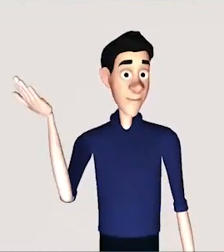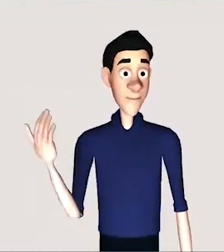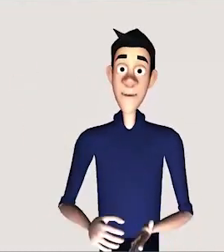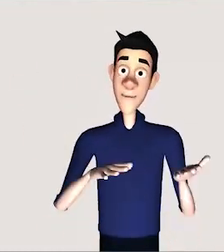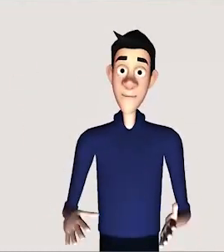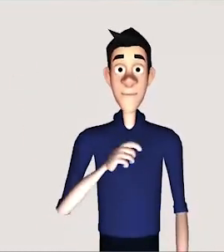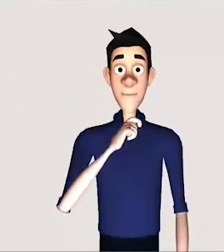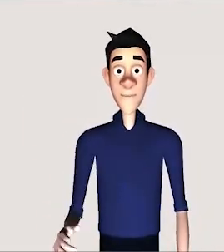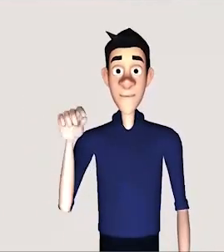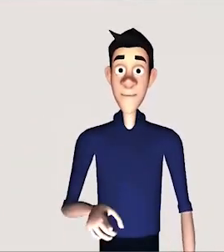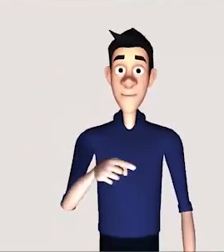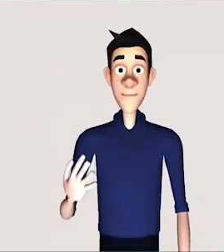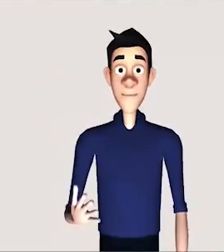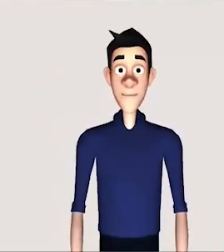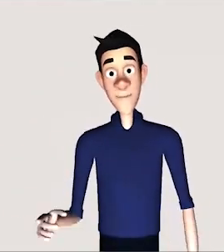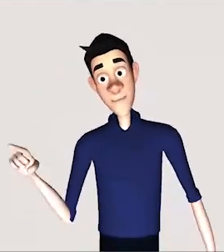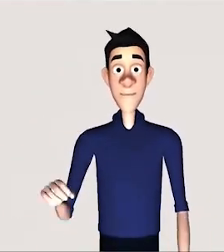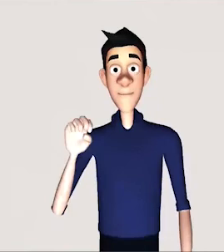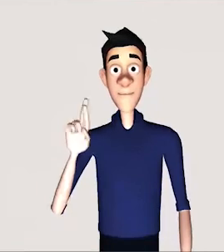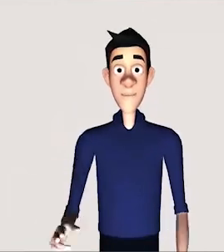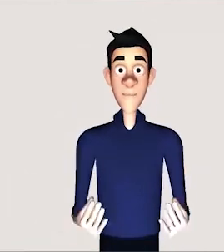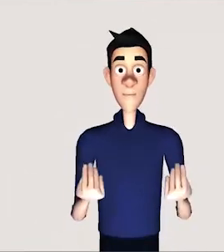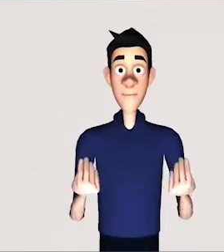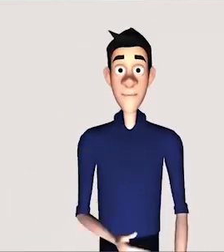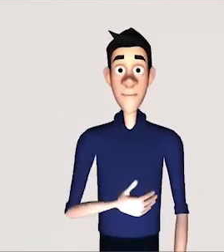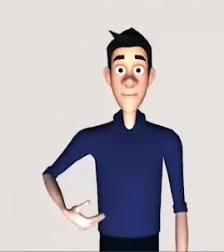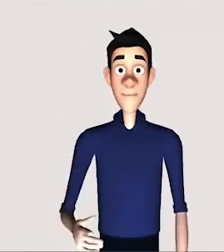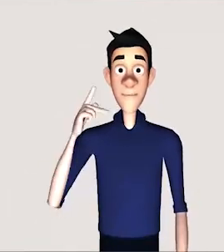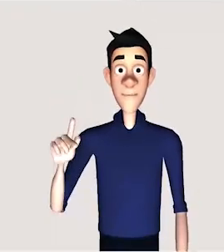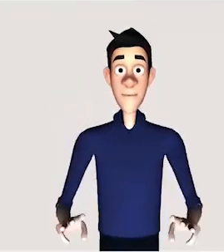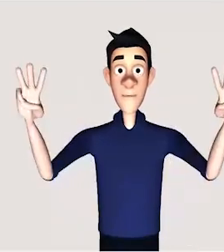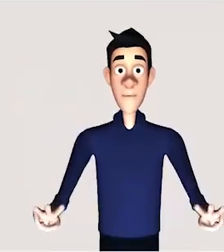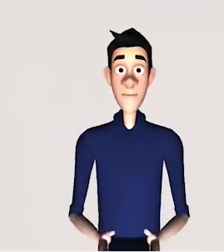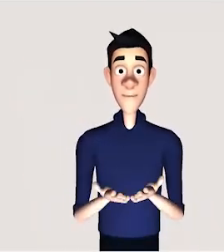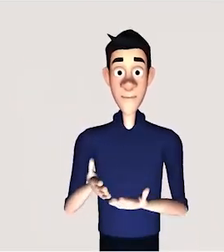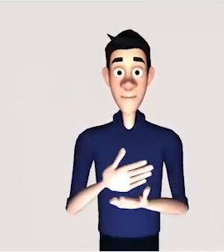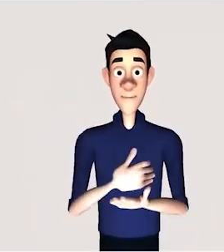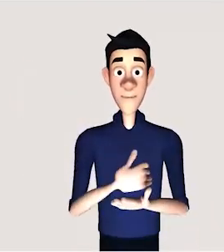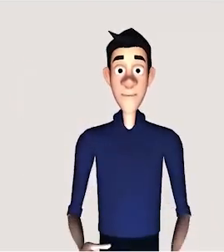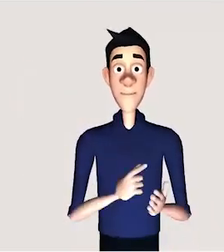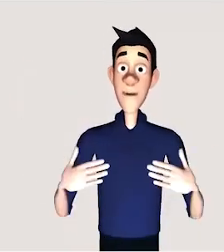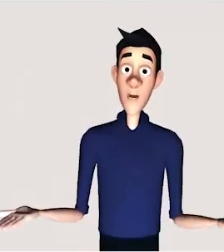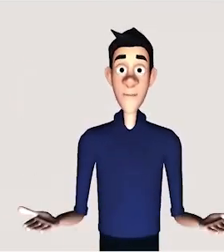Então, já é uma forma de você distinguir esses dois números e não fazer eles se duplicarem.